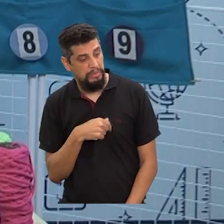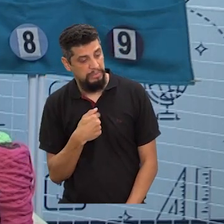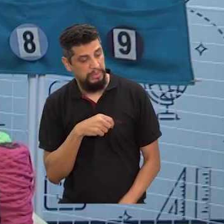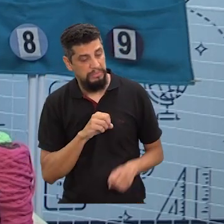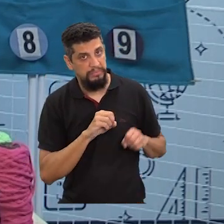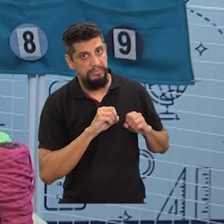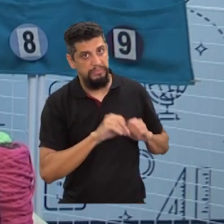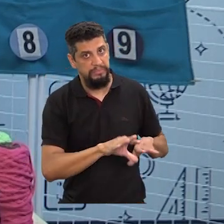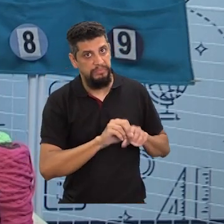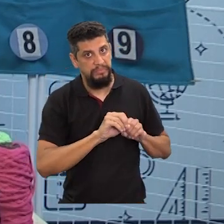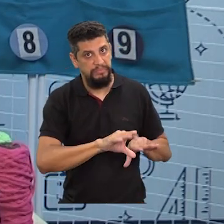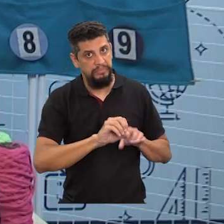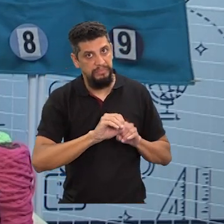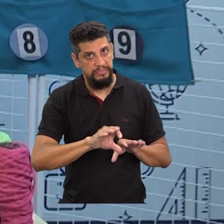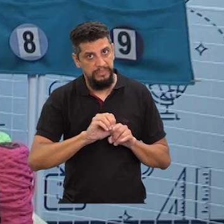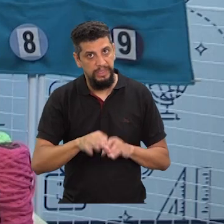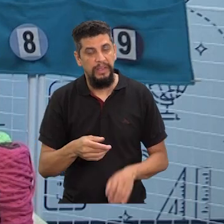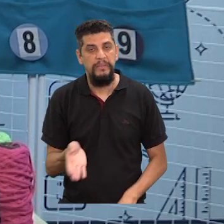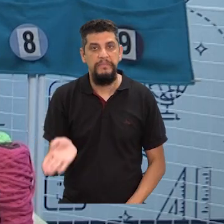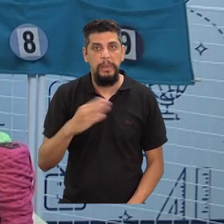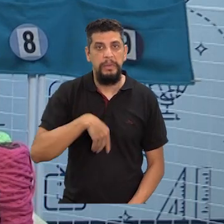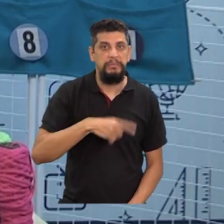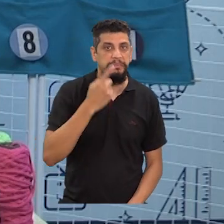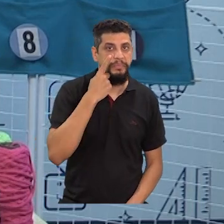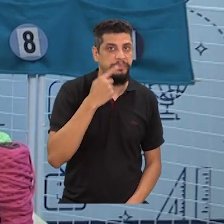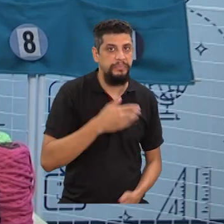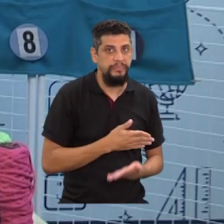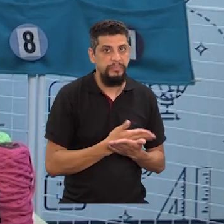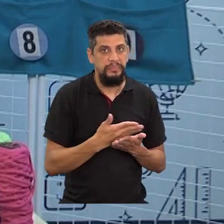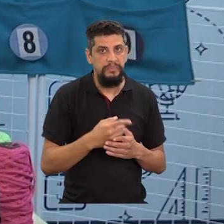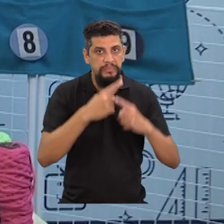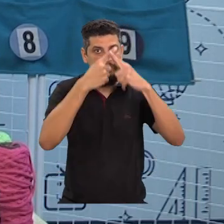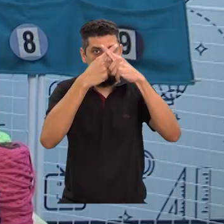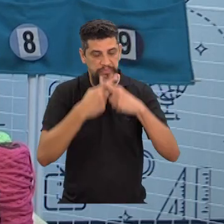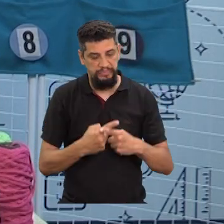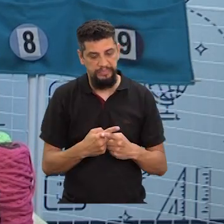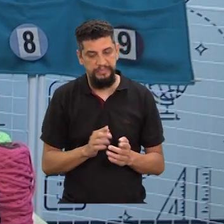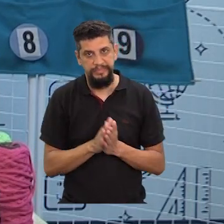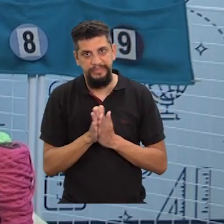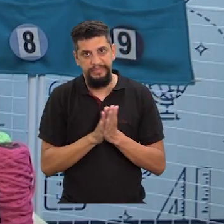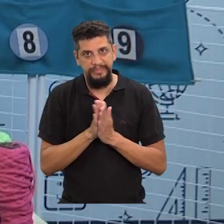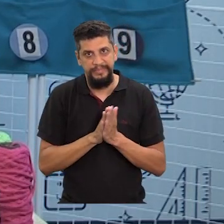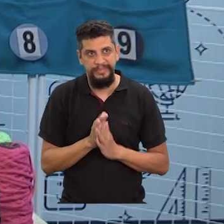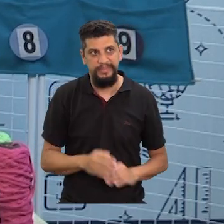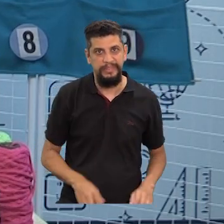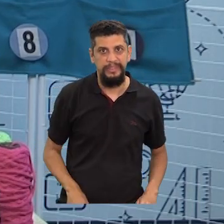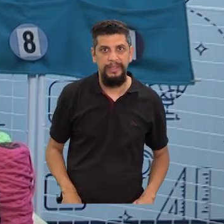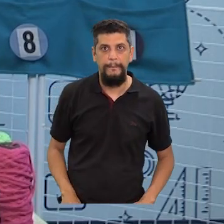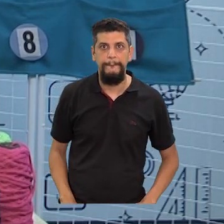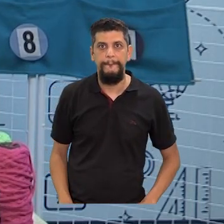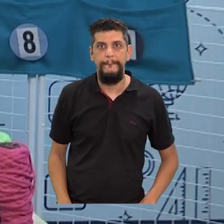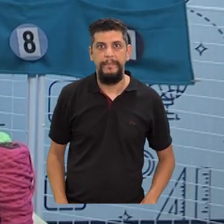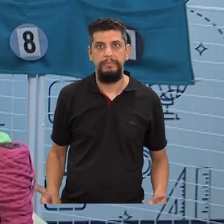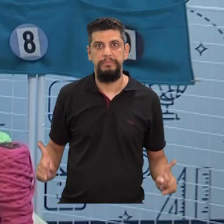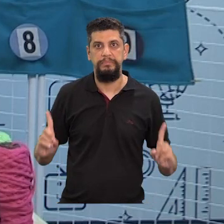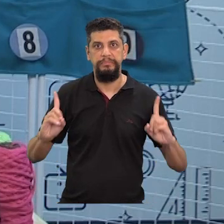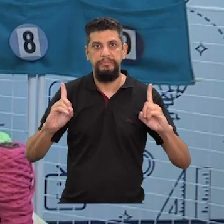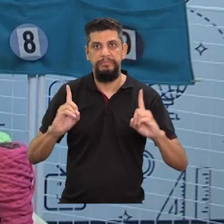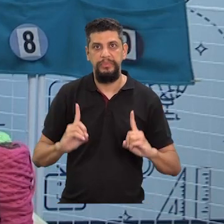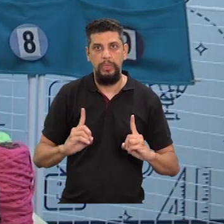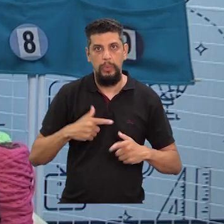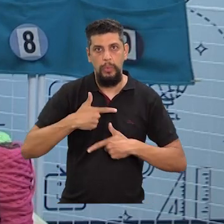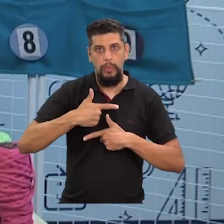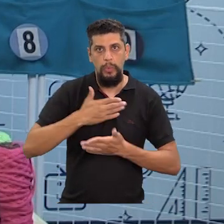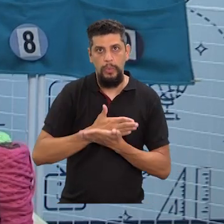bom, fui eu que ensinei tudo a ela, né? Ah, vamos lá. E começou a competição. Aracne de um lado, Atena do